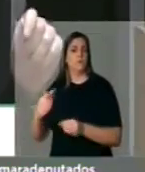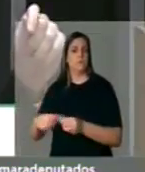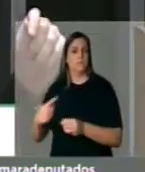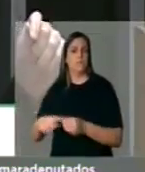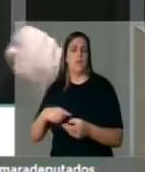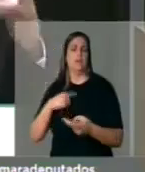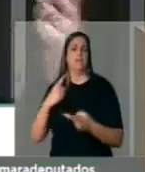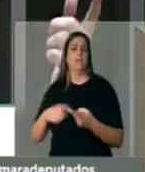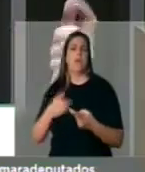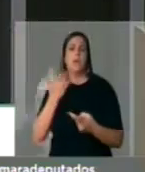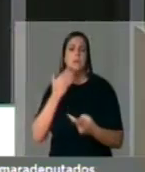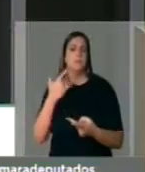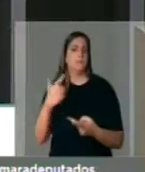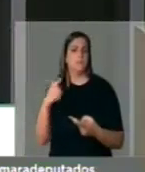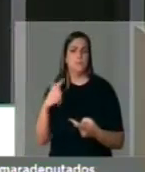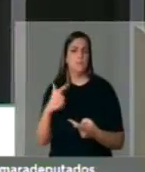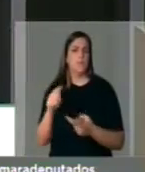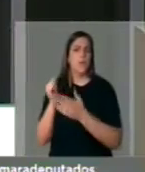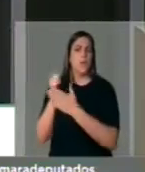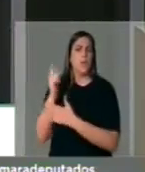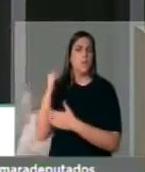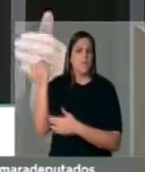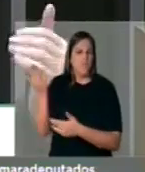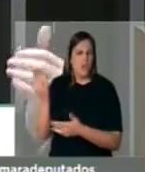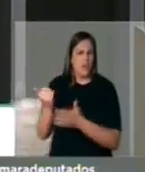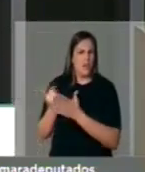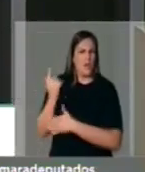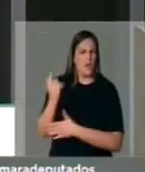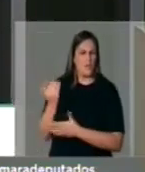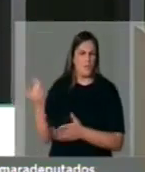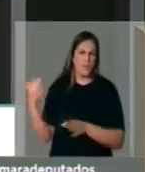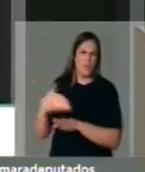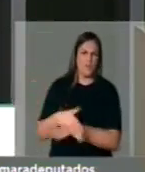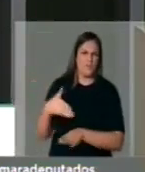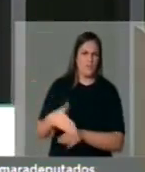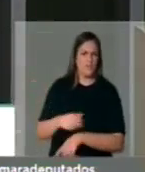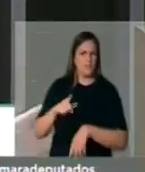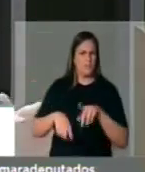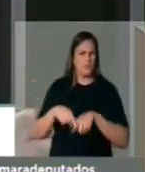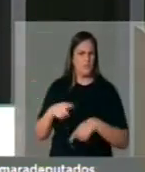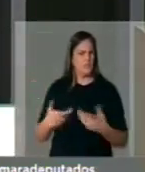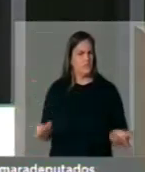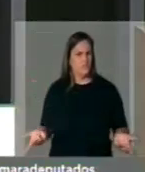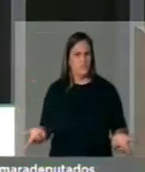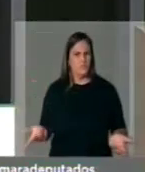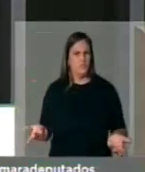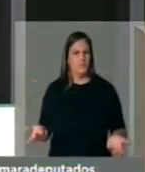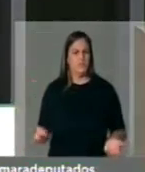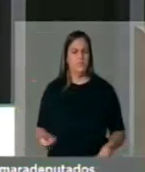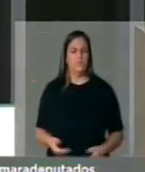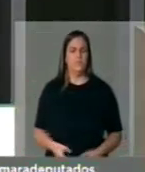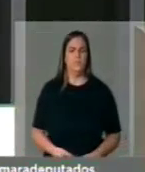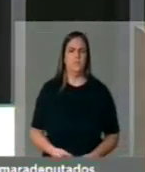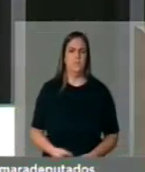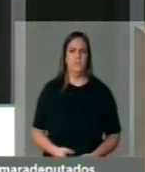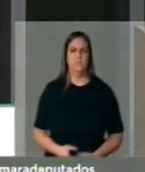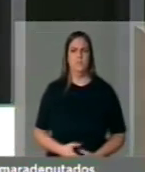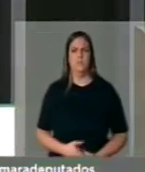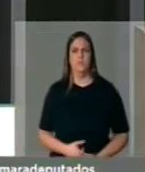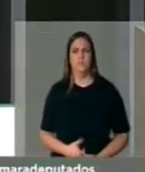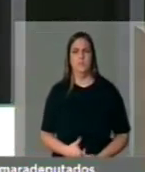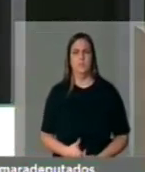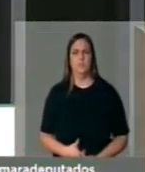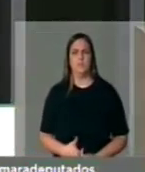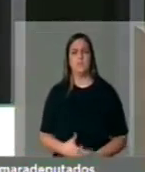países, gastando as nossas divisas com a importação dos alimentos. E dizer aqui que os